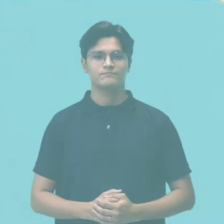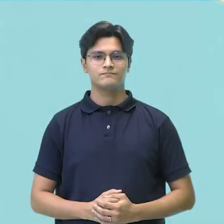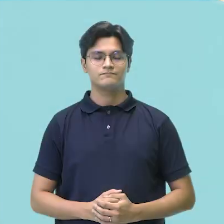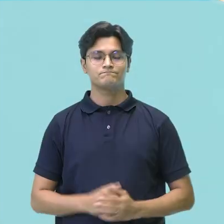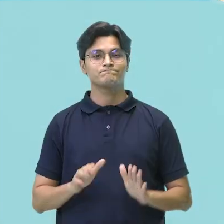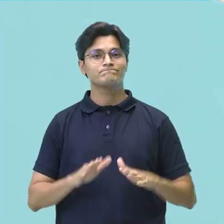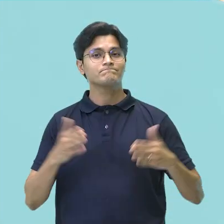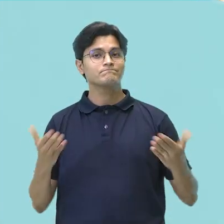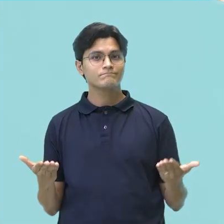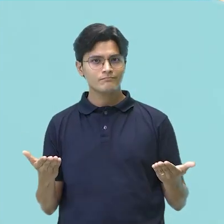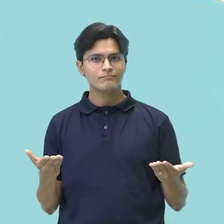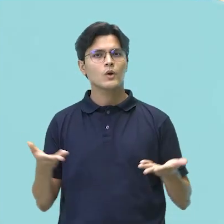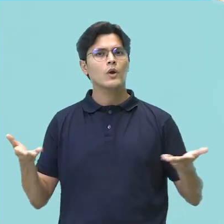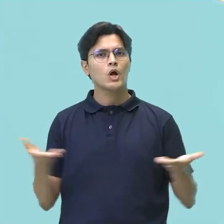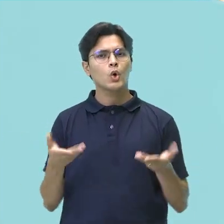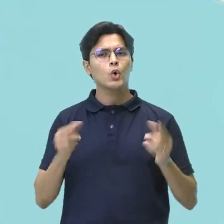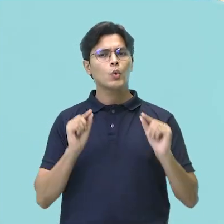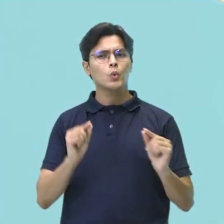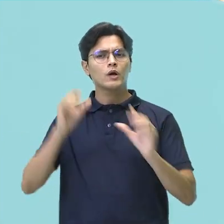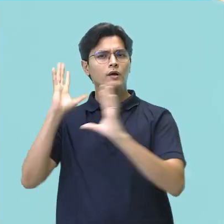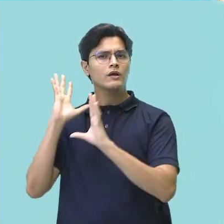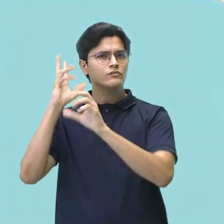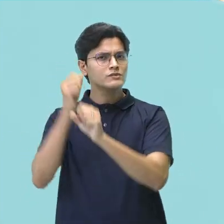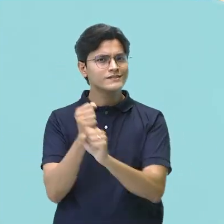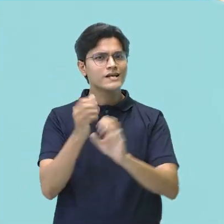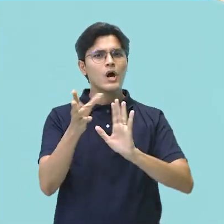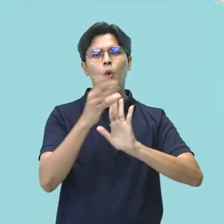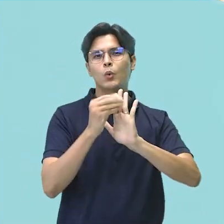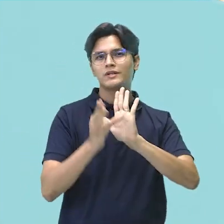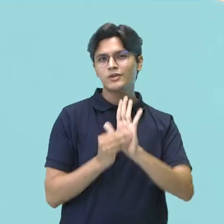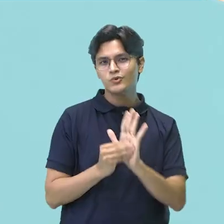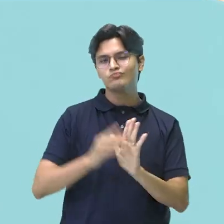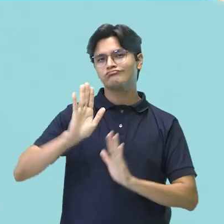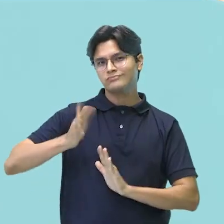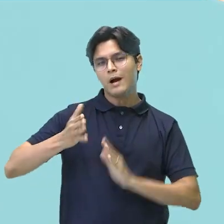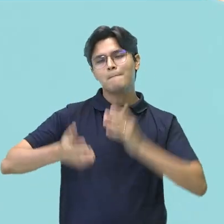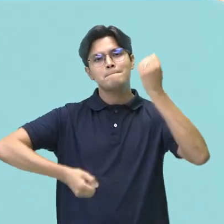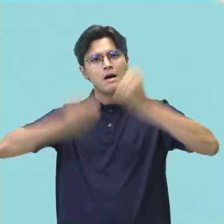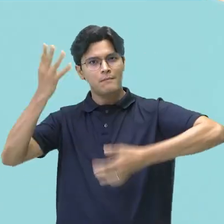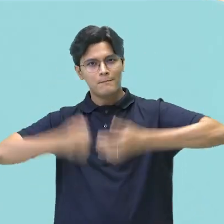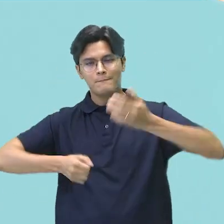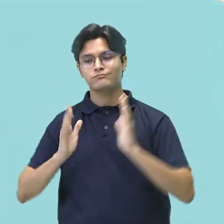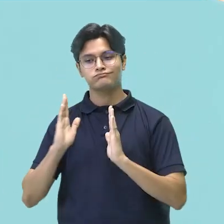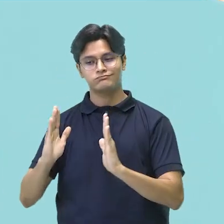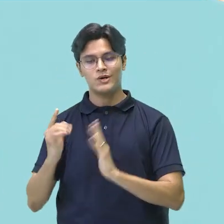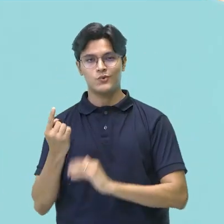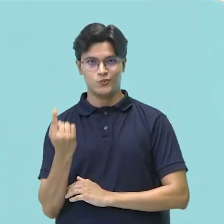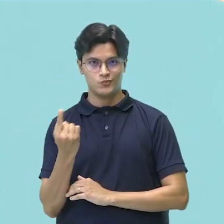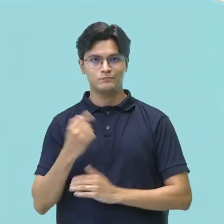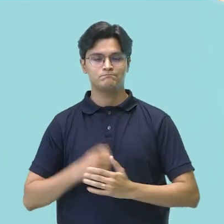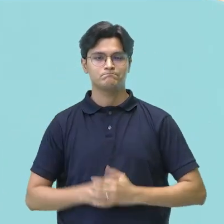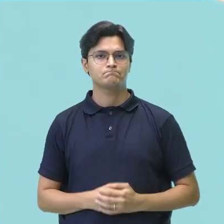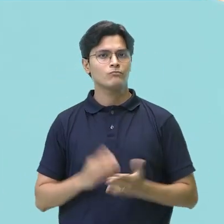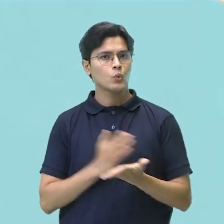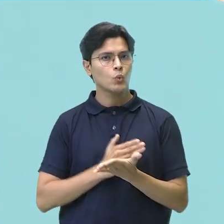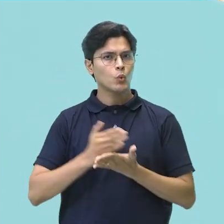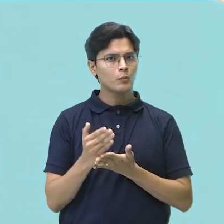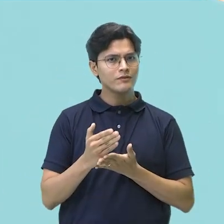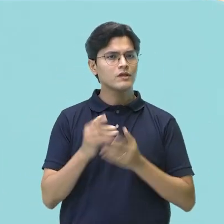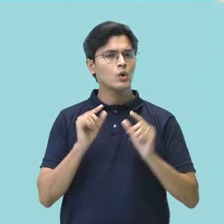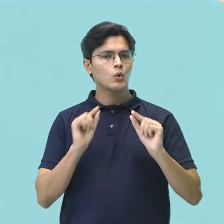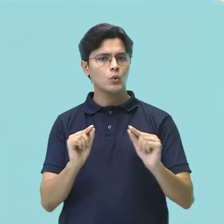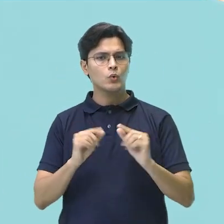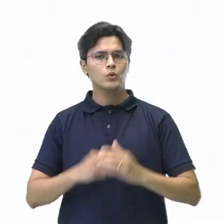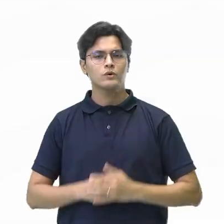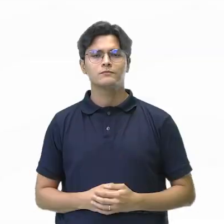Então, vamos revisitar os conteúdos abordados na unidade 1. Primeiramente, o que nós